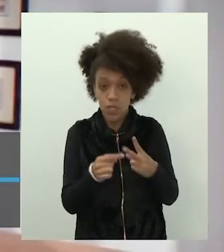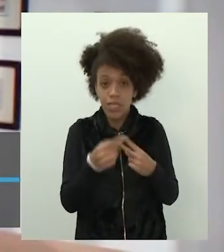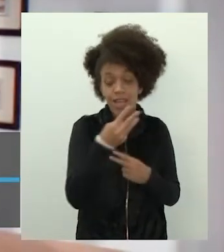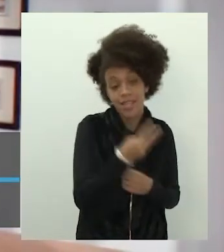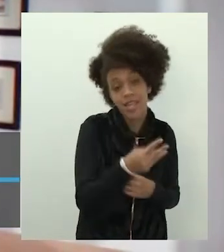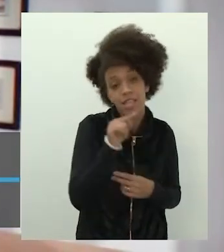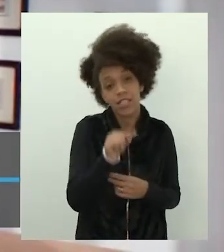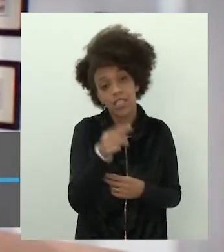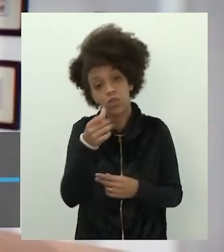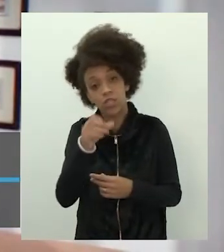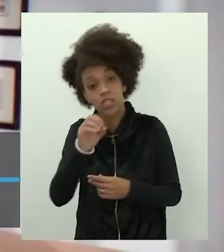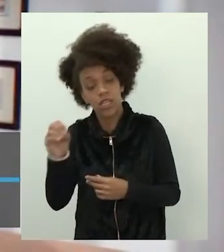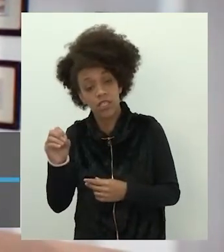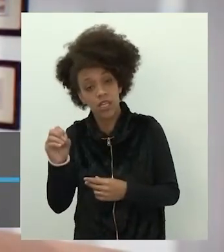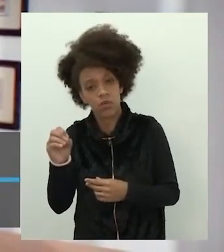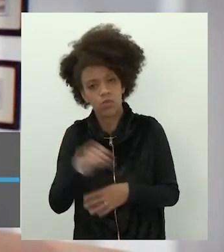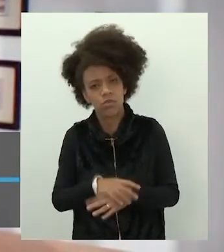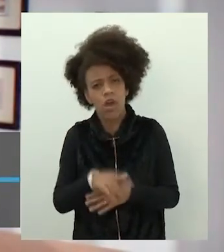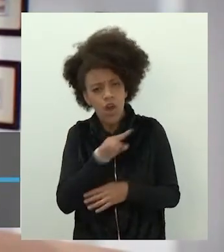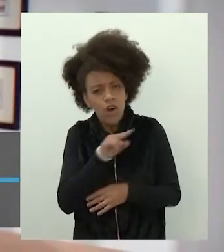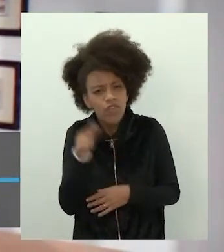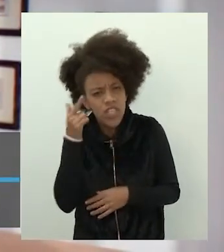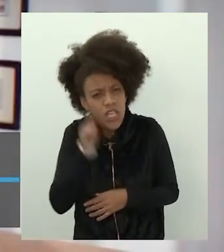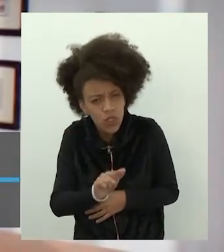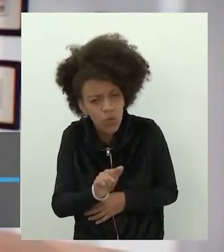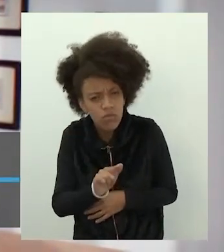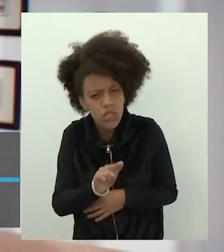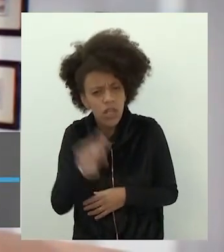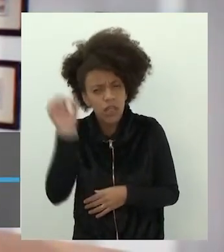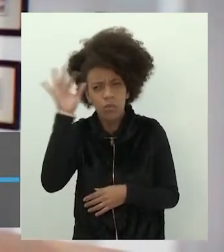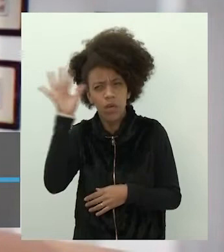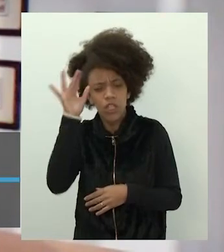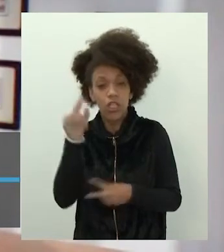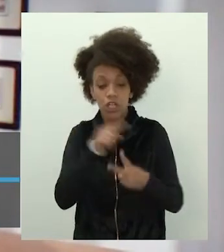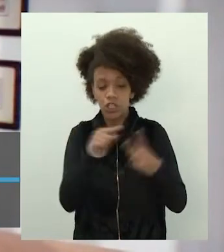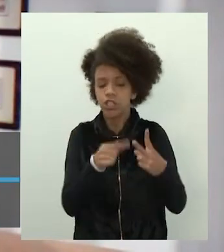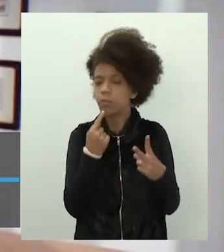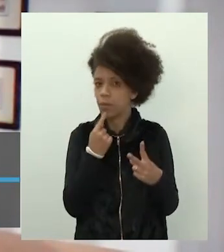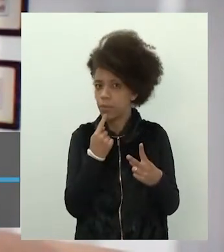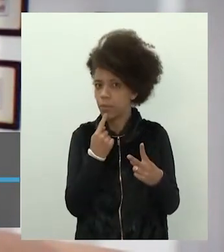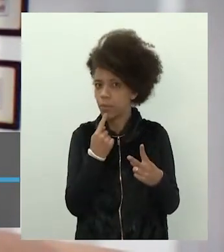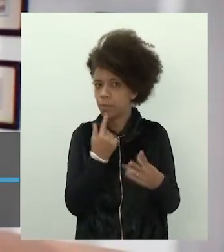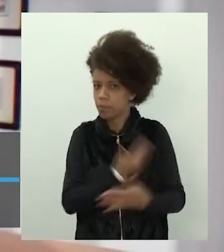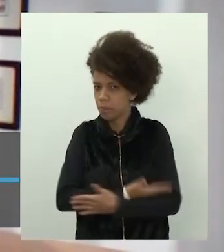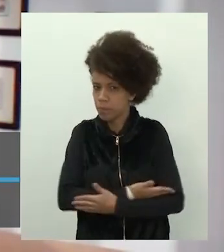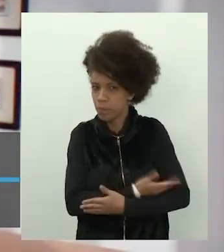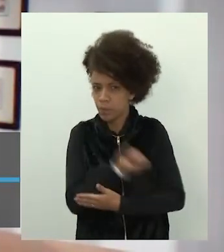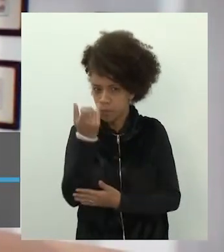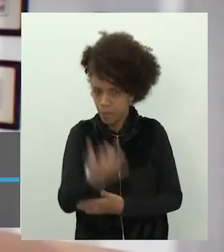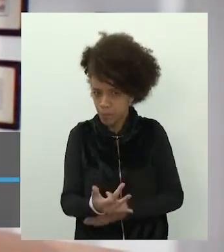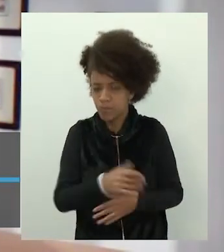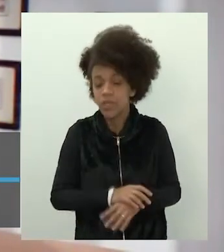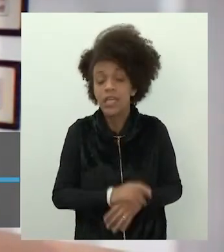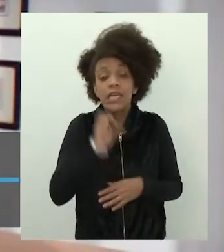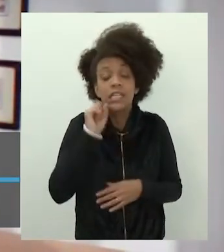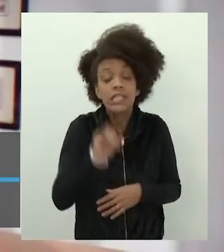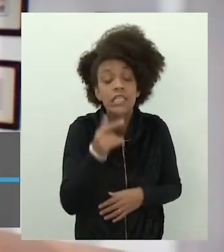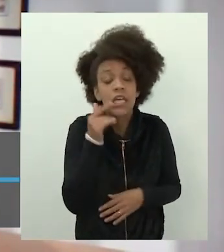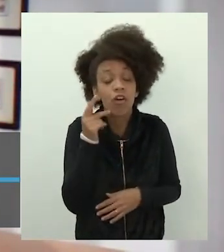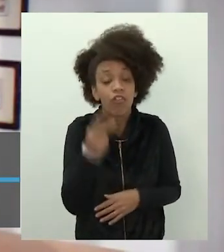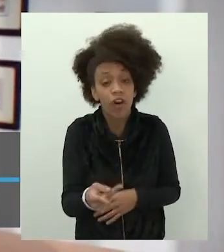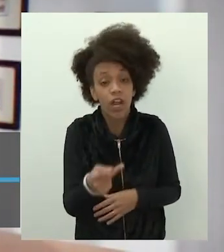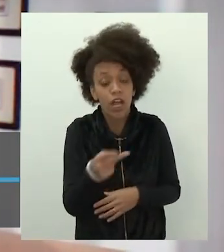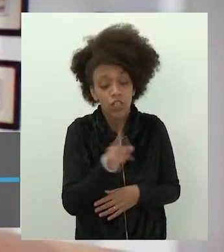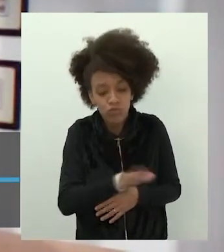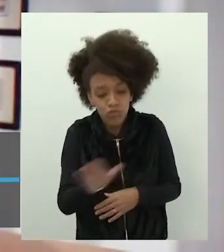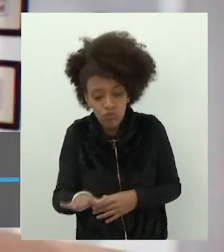3,6 kg. Vocês conseguem imaginar de que bebê eu estou falando? Se eu falar de duas crianças de